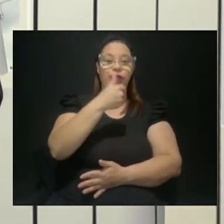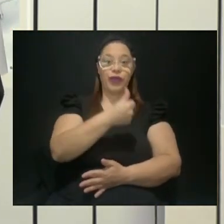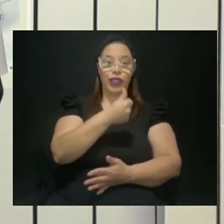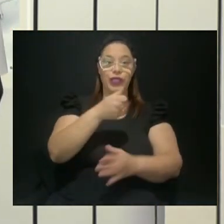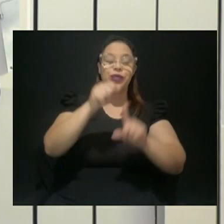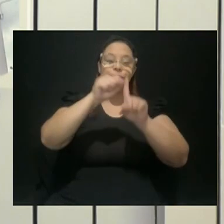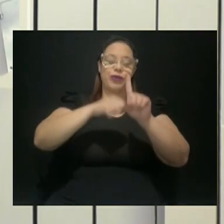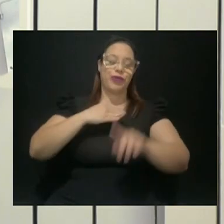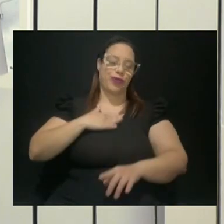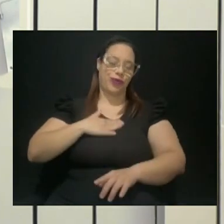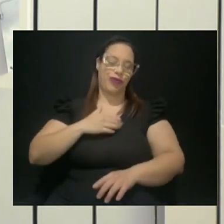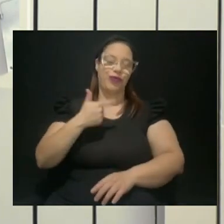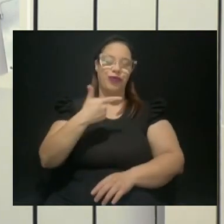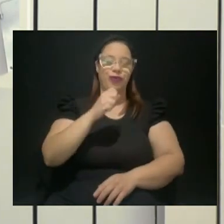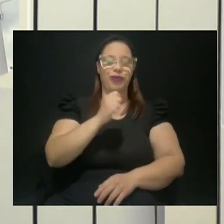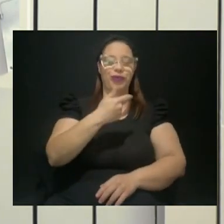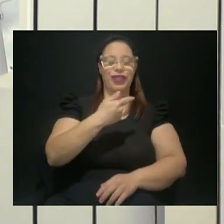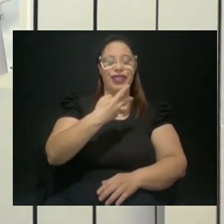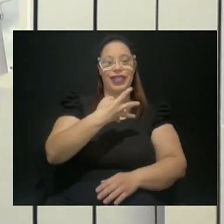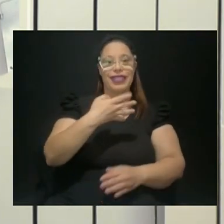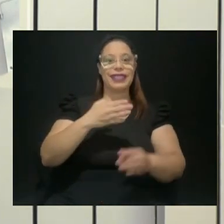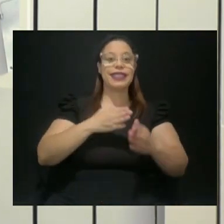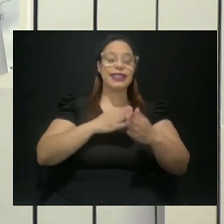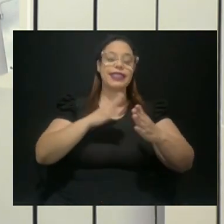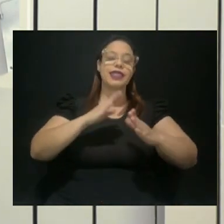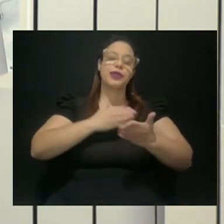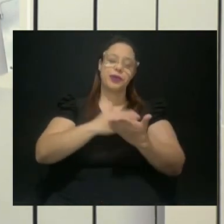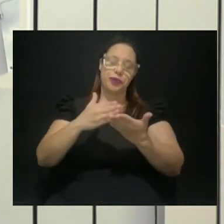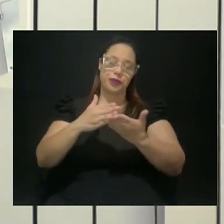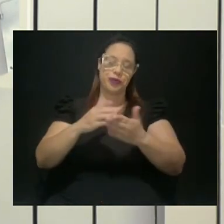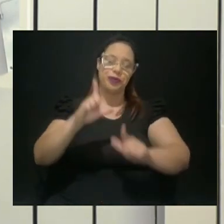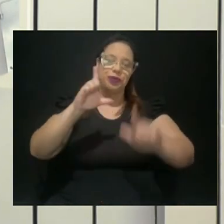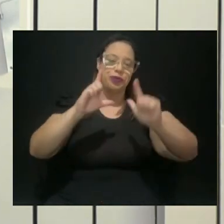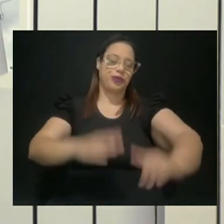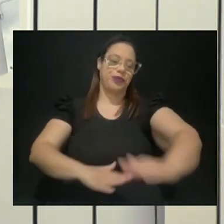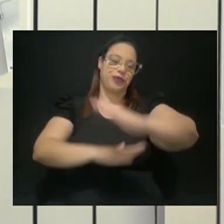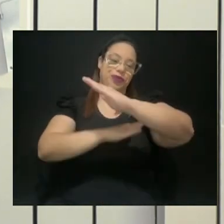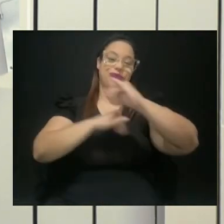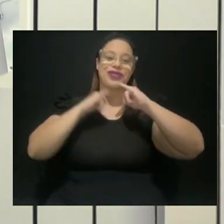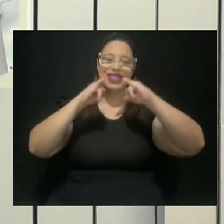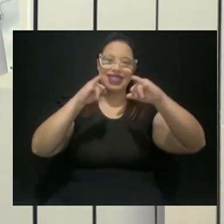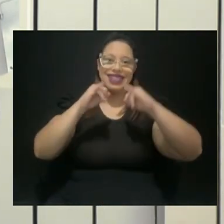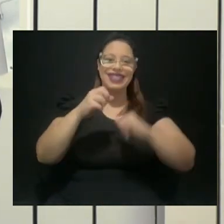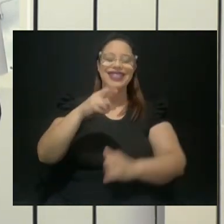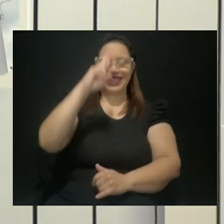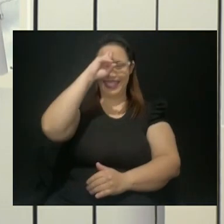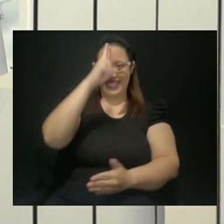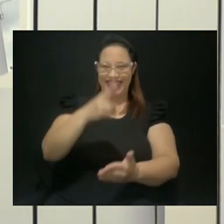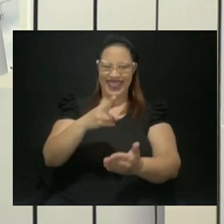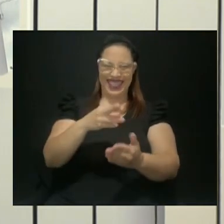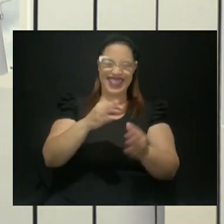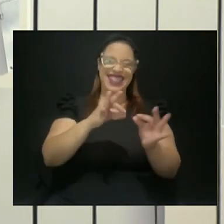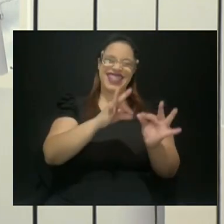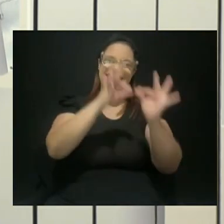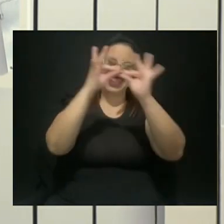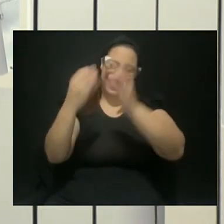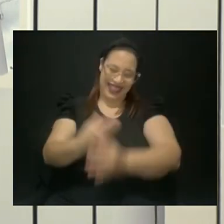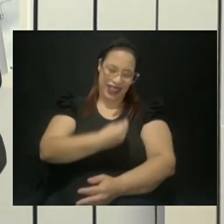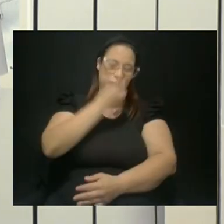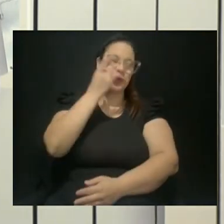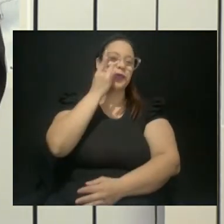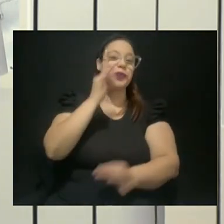2024. Começa agora o Jornal Câmara Notícia, ao vivo, meio-dia. Muito obrigado pela sua companhia, pela sua audiência.